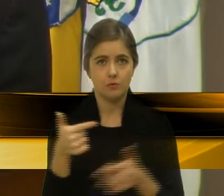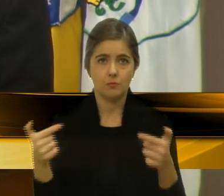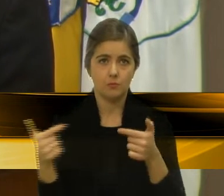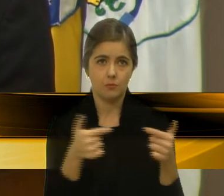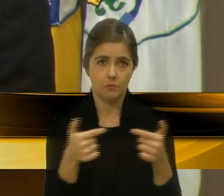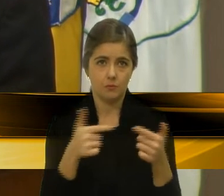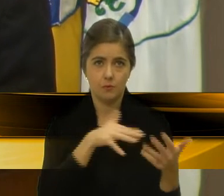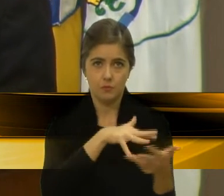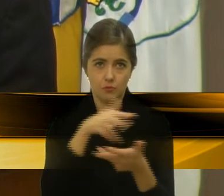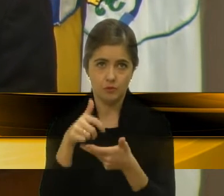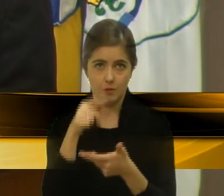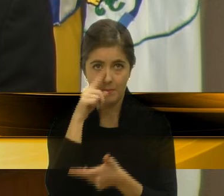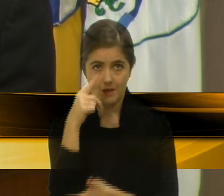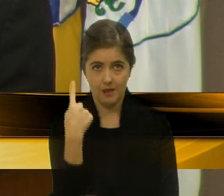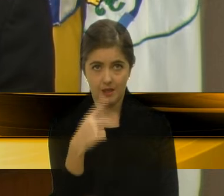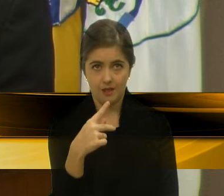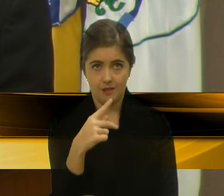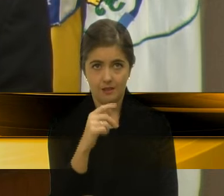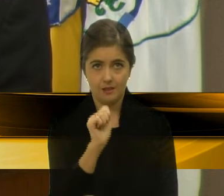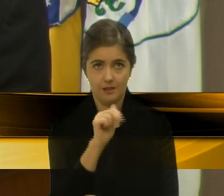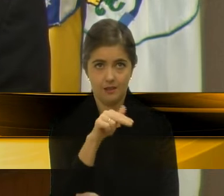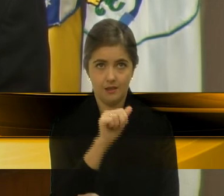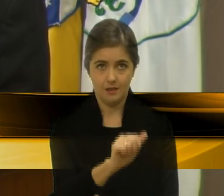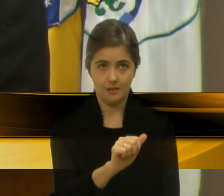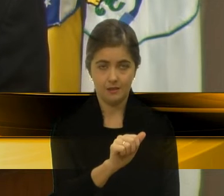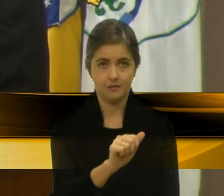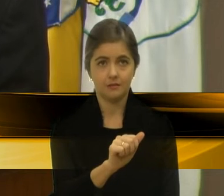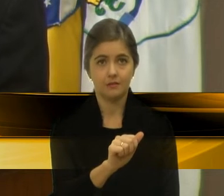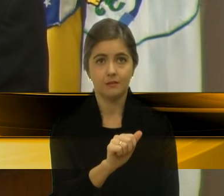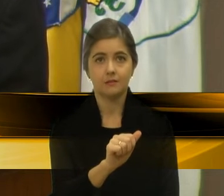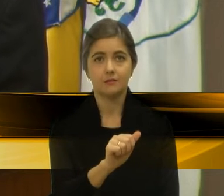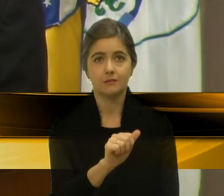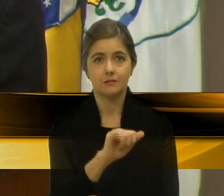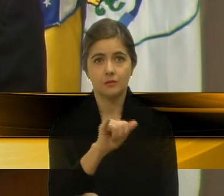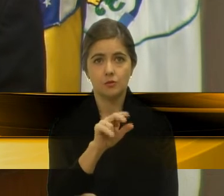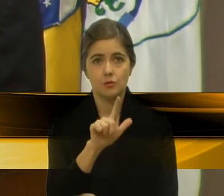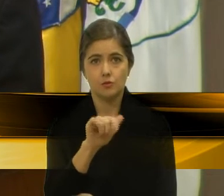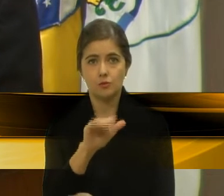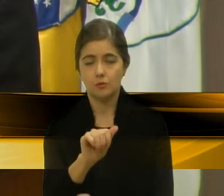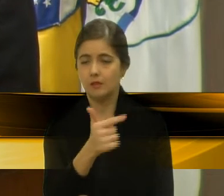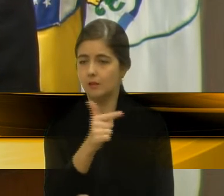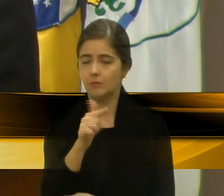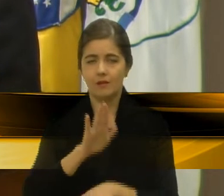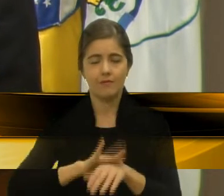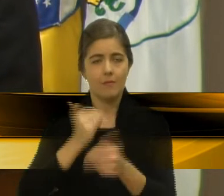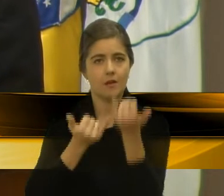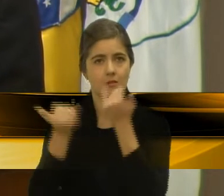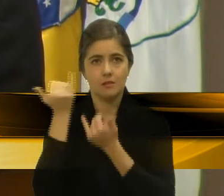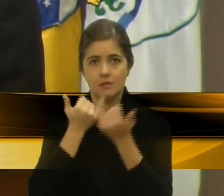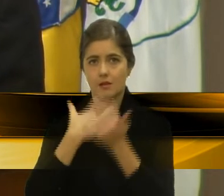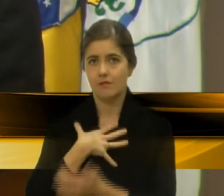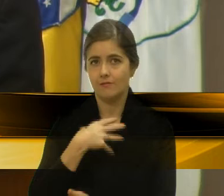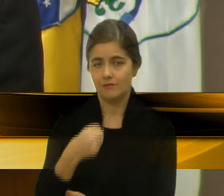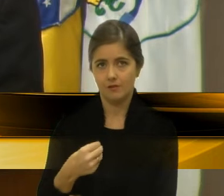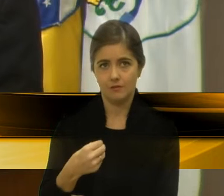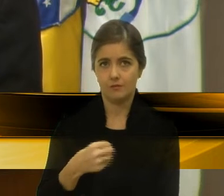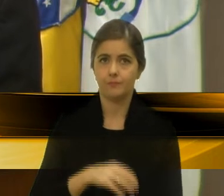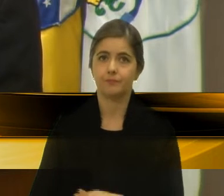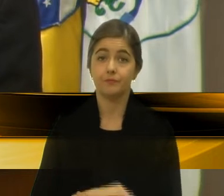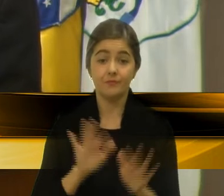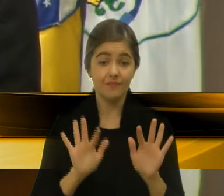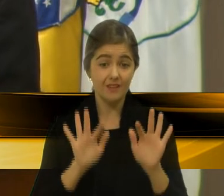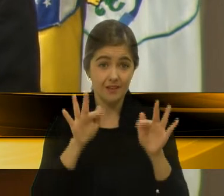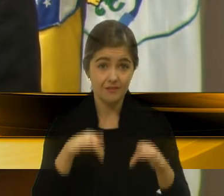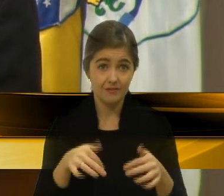Júlia Richetti Andreassa, não obteve mais notícias do filho. Somente com o término da